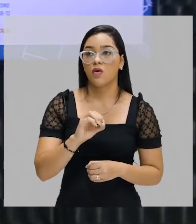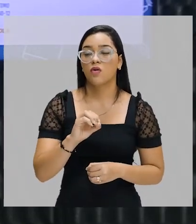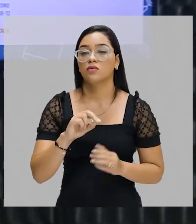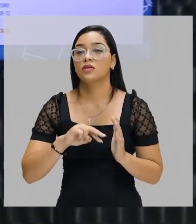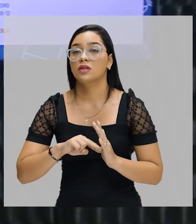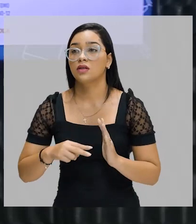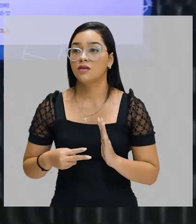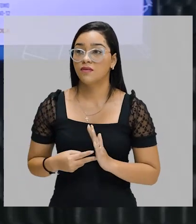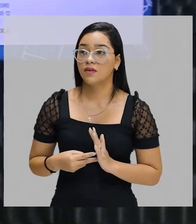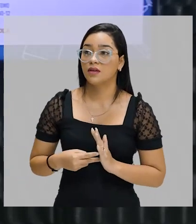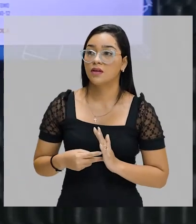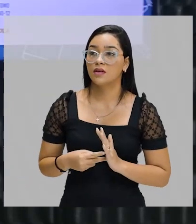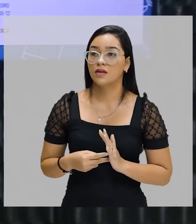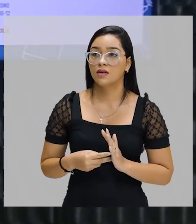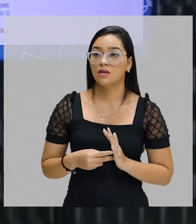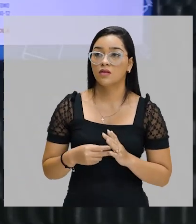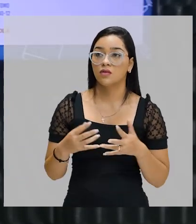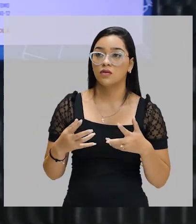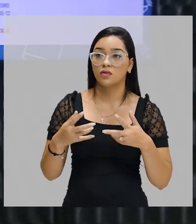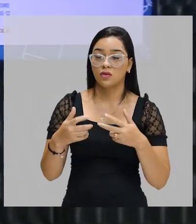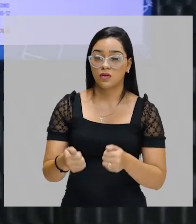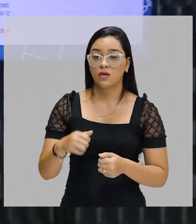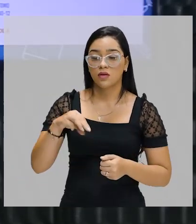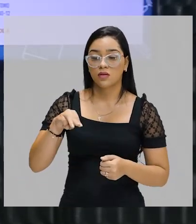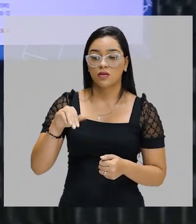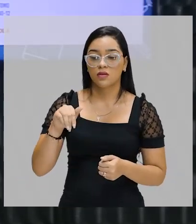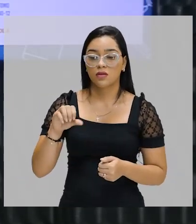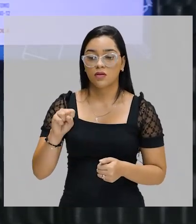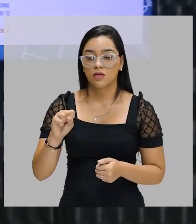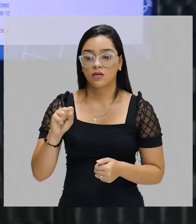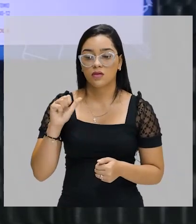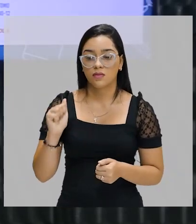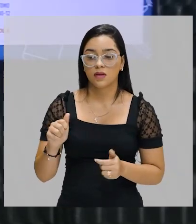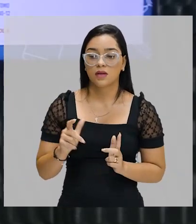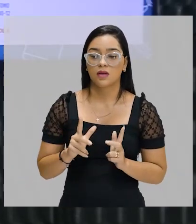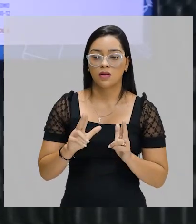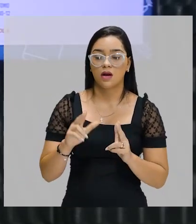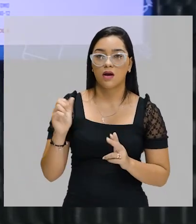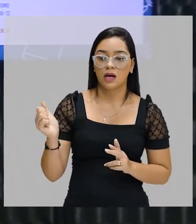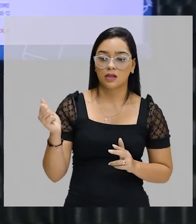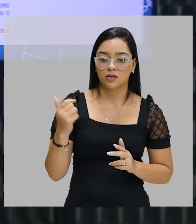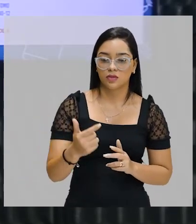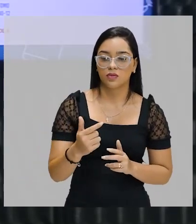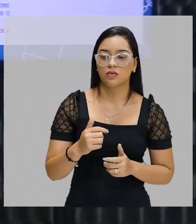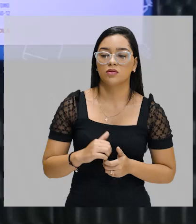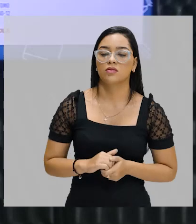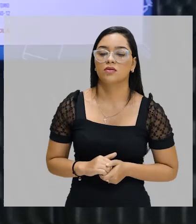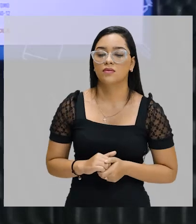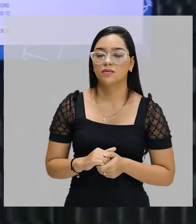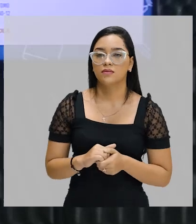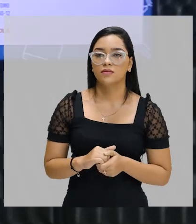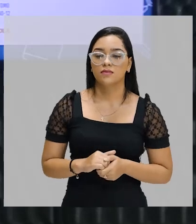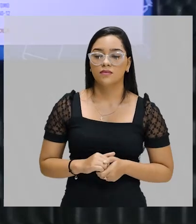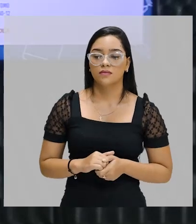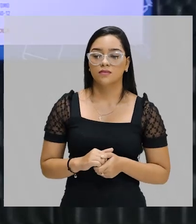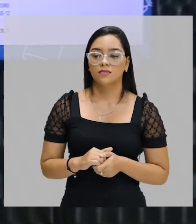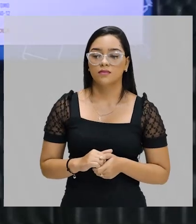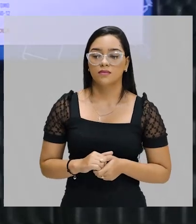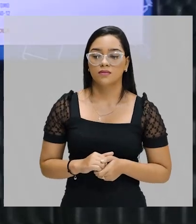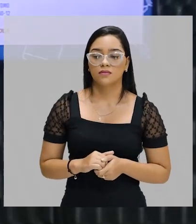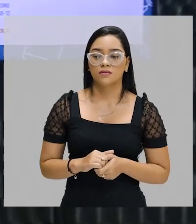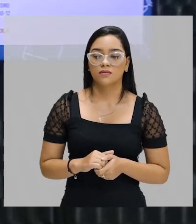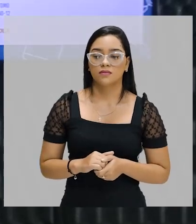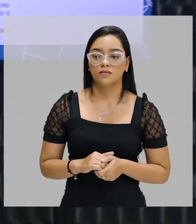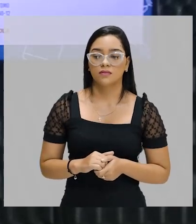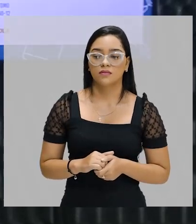seja, o total de massa atômica, né, ele é igual a 12. Então nós temos 6 prótons e 6 nêutrons, somando vai